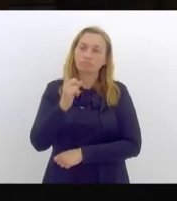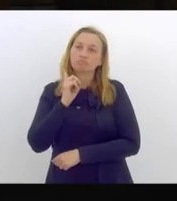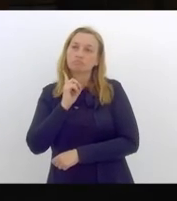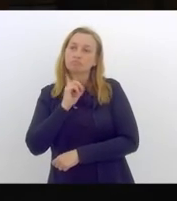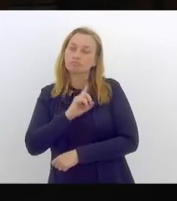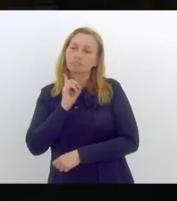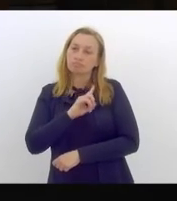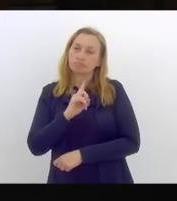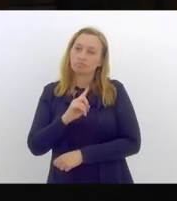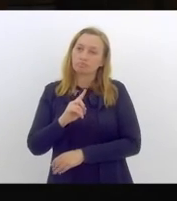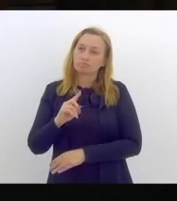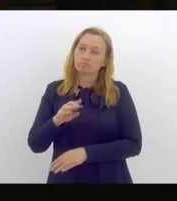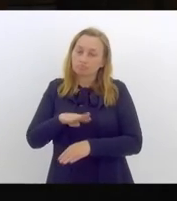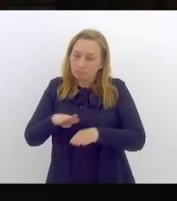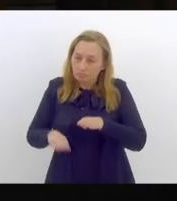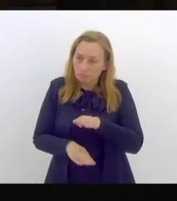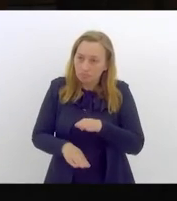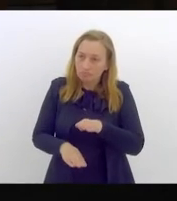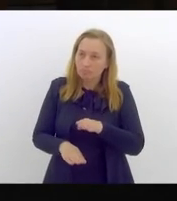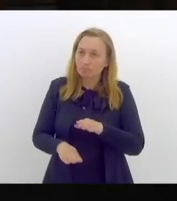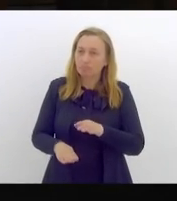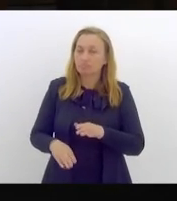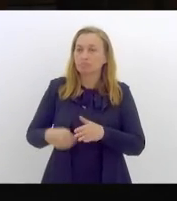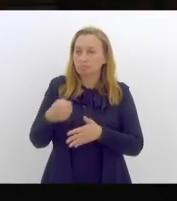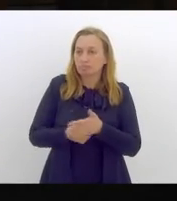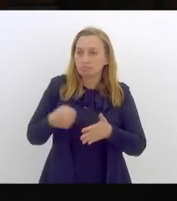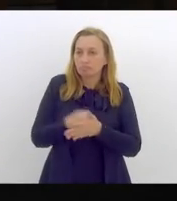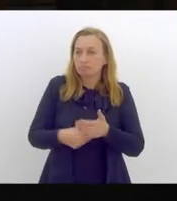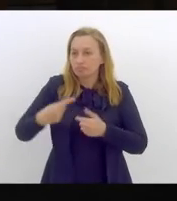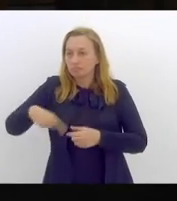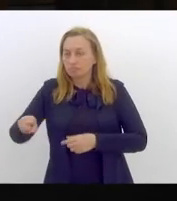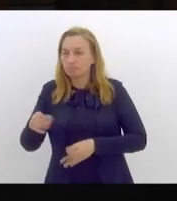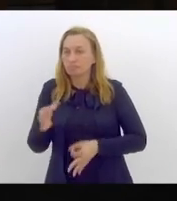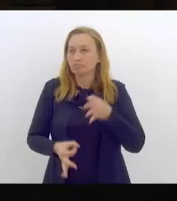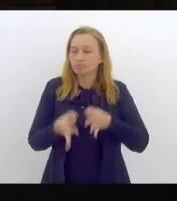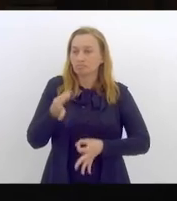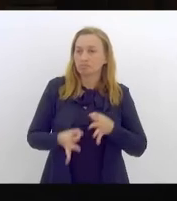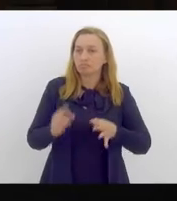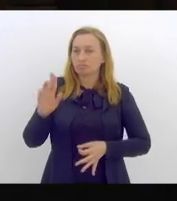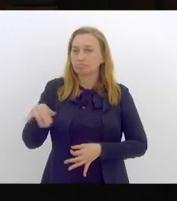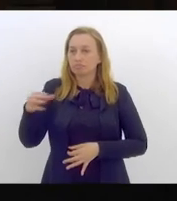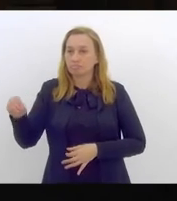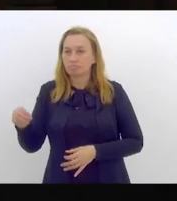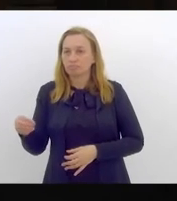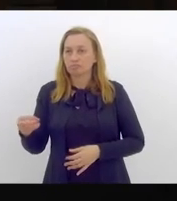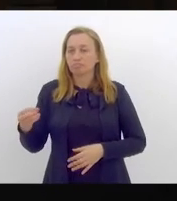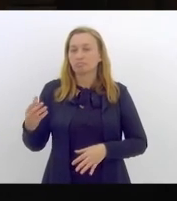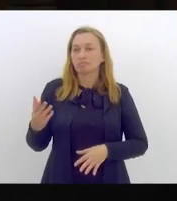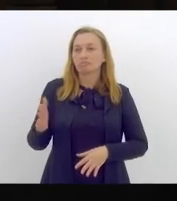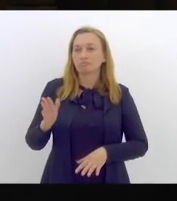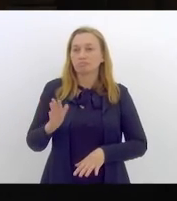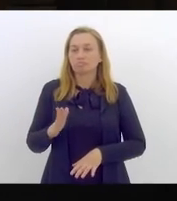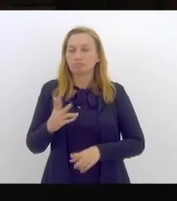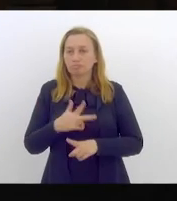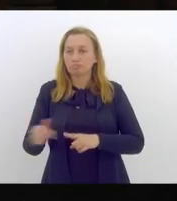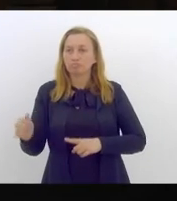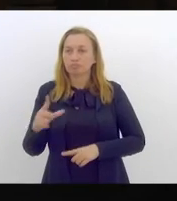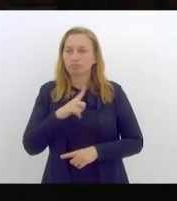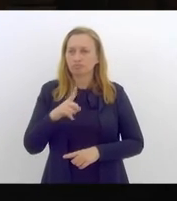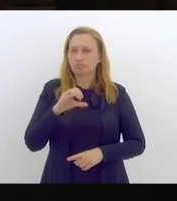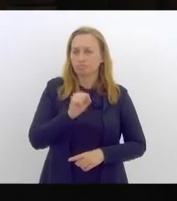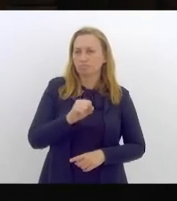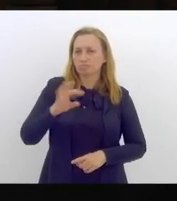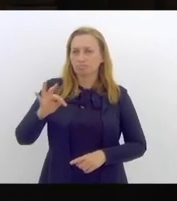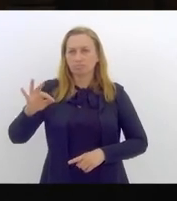invés de se submeter à União, brigaram em foro judicial com a União, tiveram mais vantagens. Não defendo aqui que o